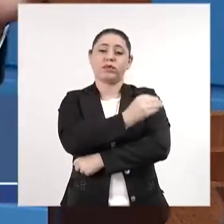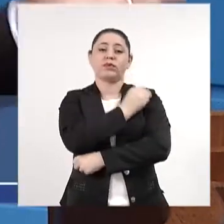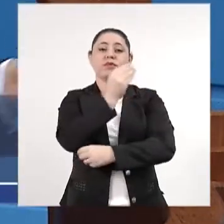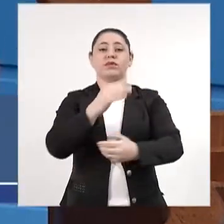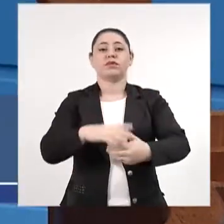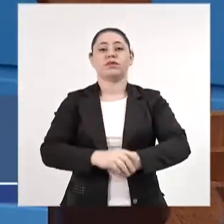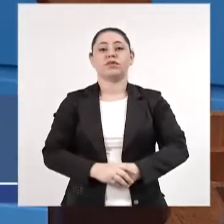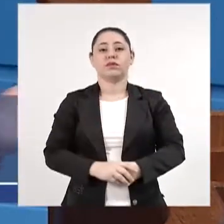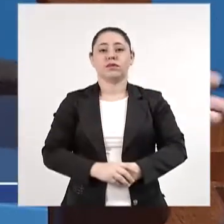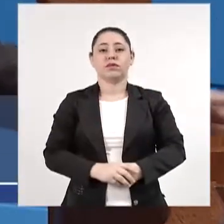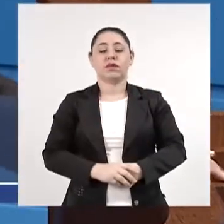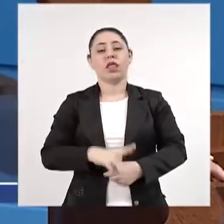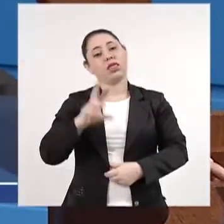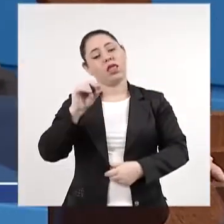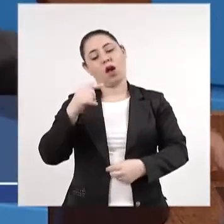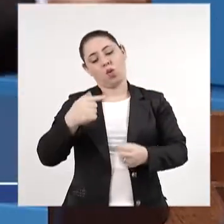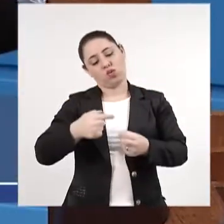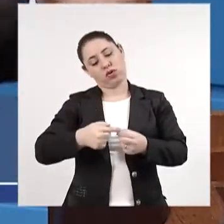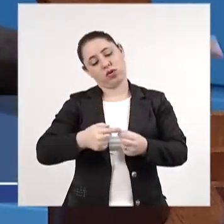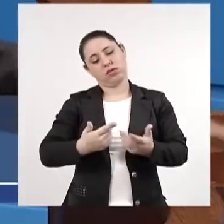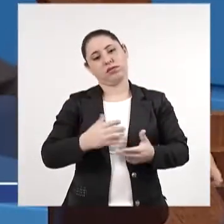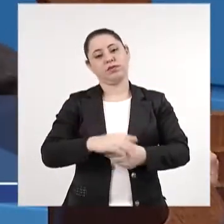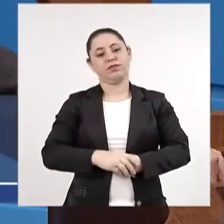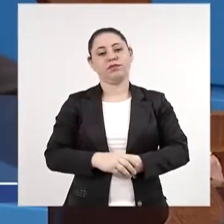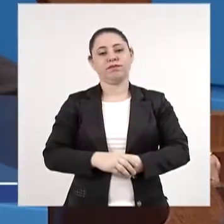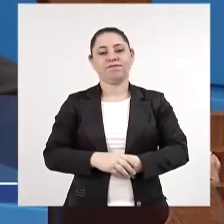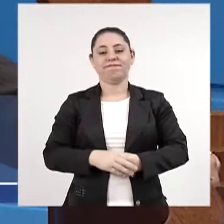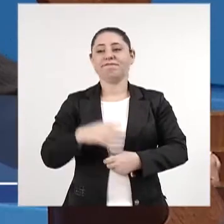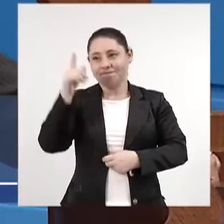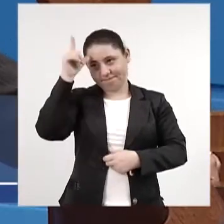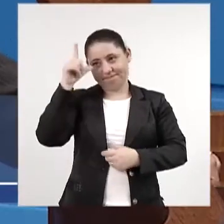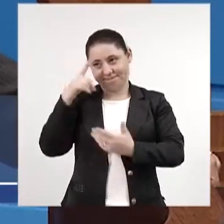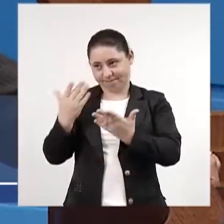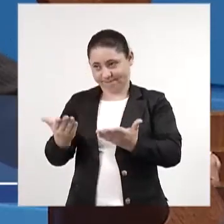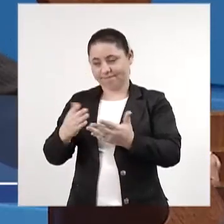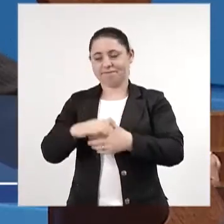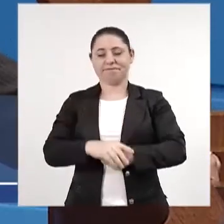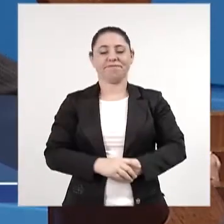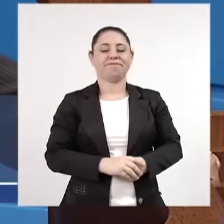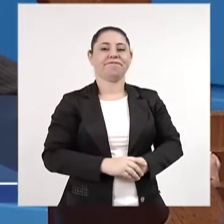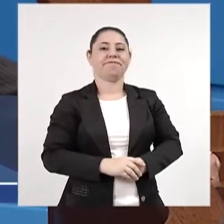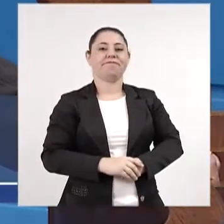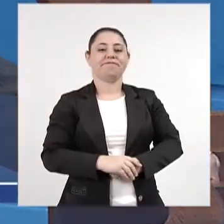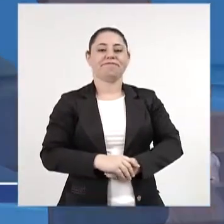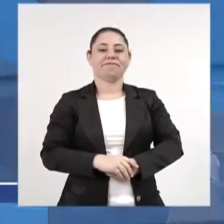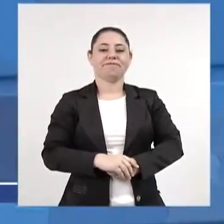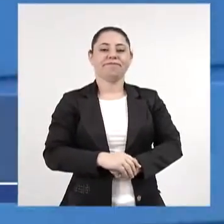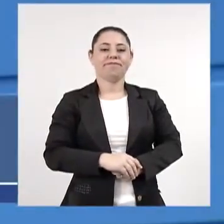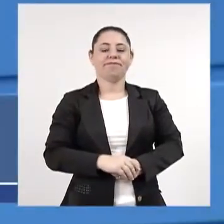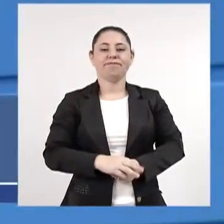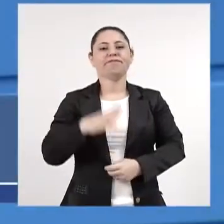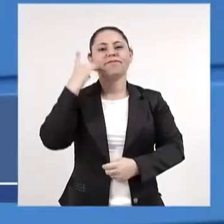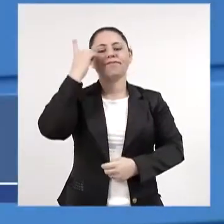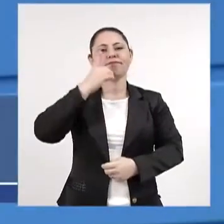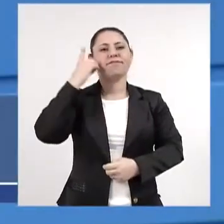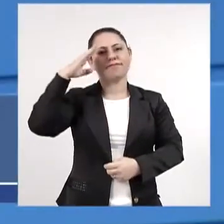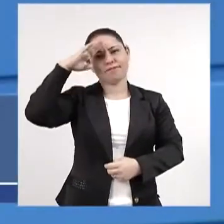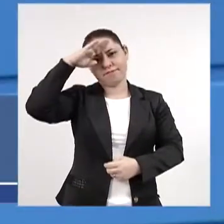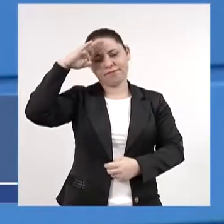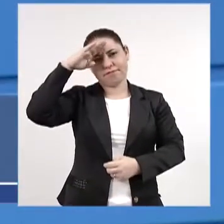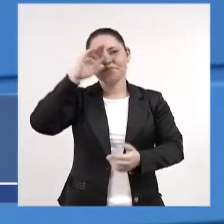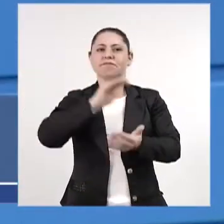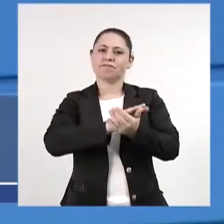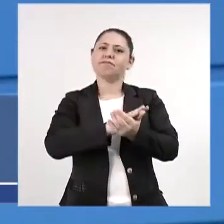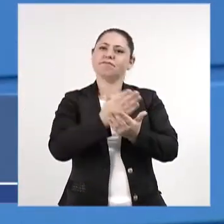no álcool, do etanol e não na gasolina. Vou permitir a Vossa Excelência boa parte. Deputado Cavalmir, eu quero parabenizar a